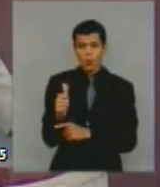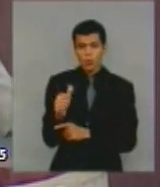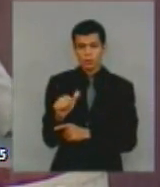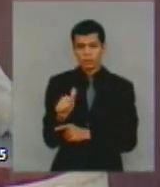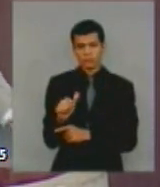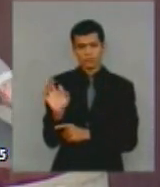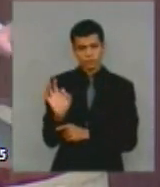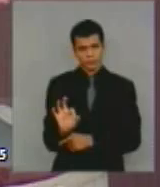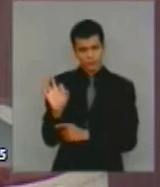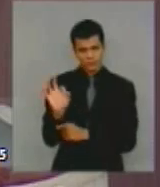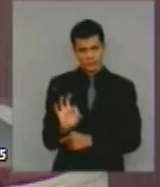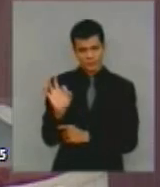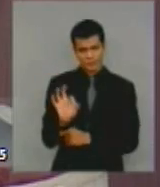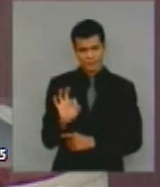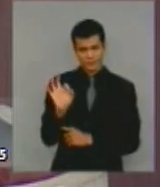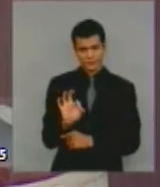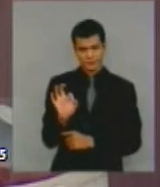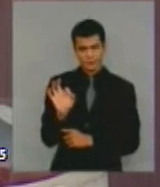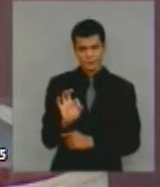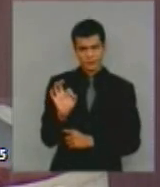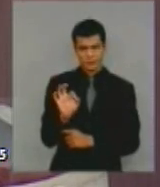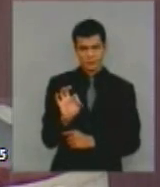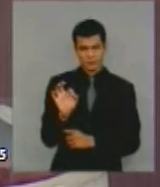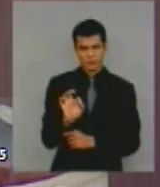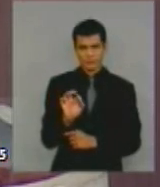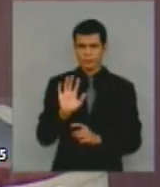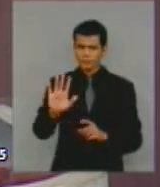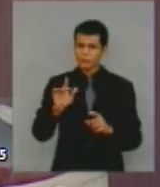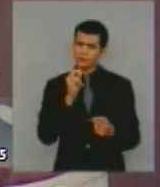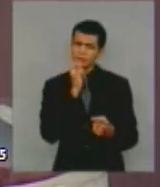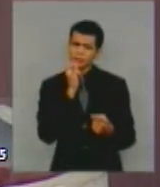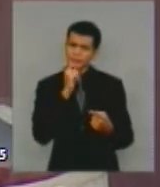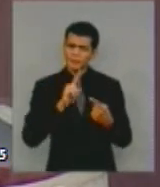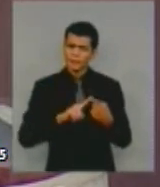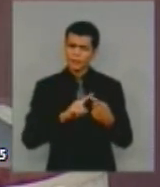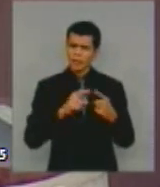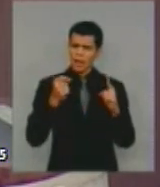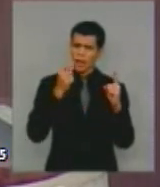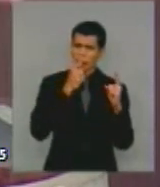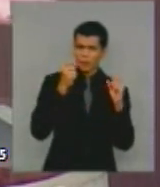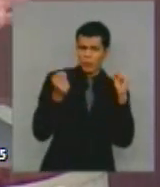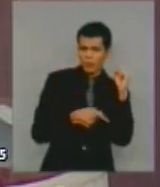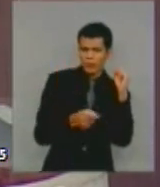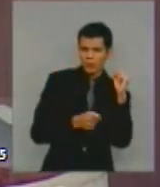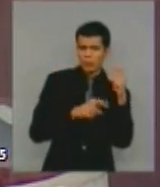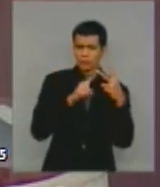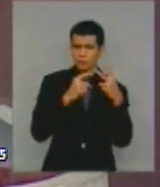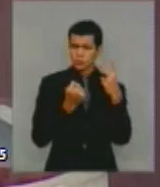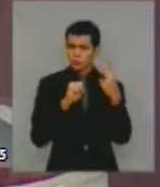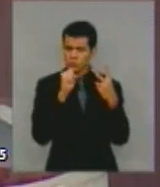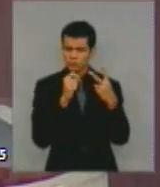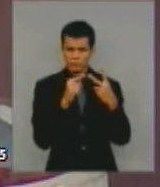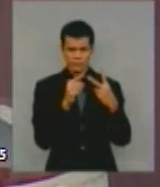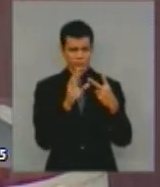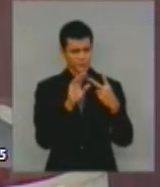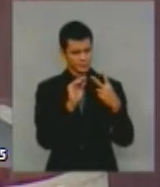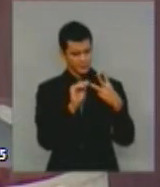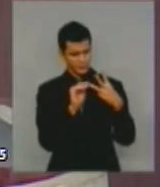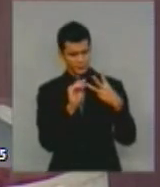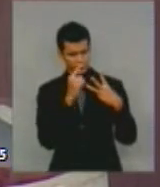da COGÉ. 11%. Portanto, você tem primeiro a agricultura irrigada, depois a indústria, vai depois aí o abastecimento